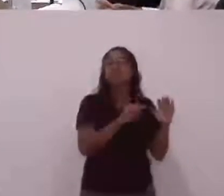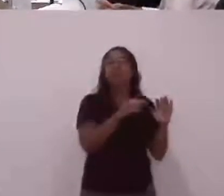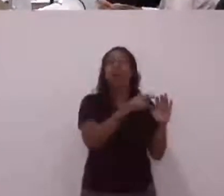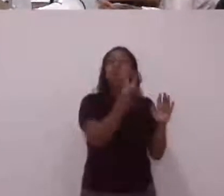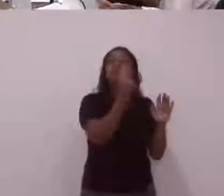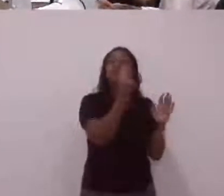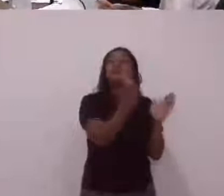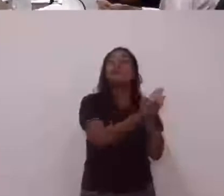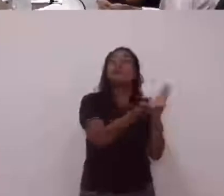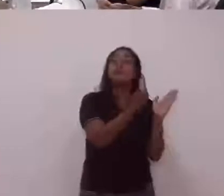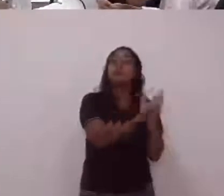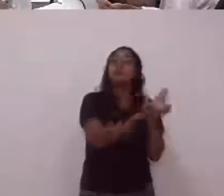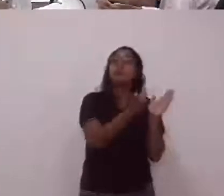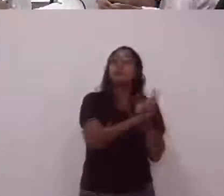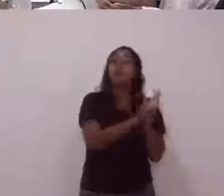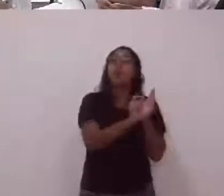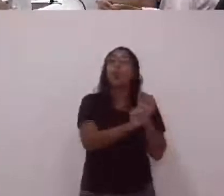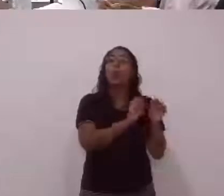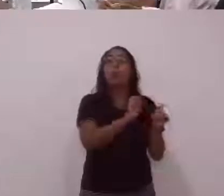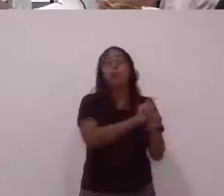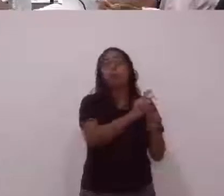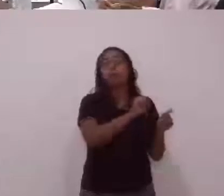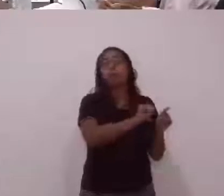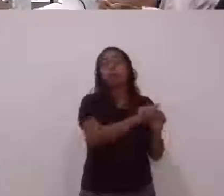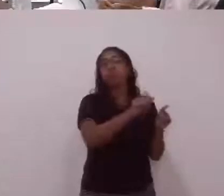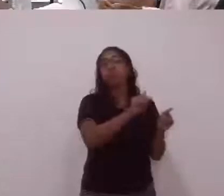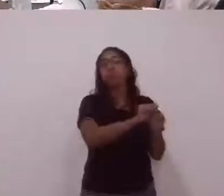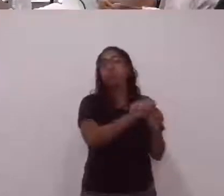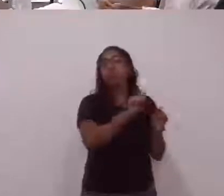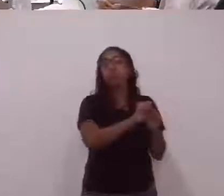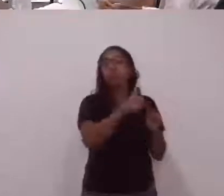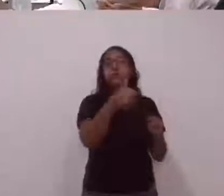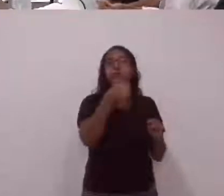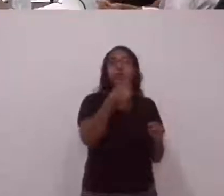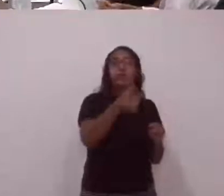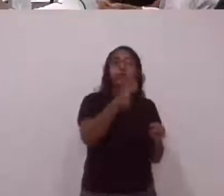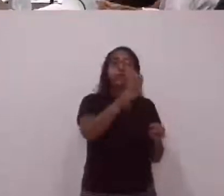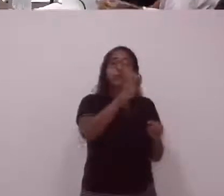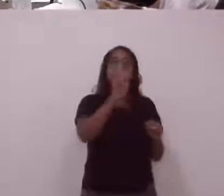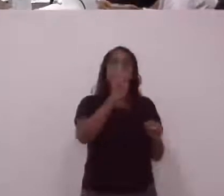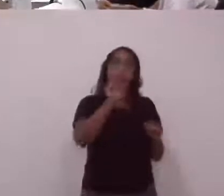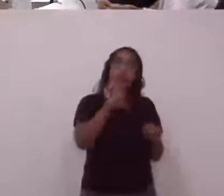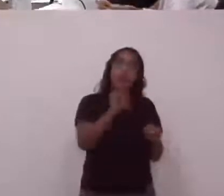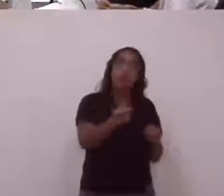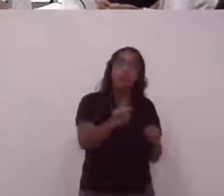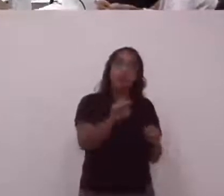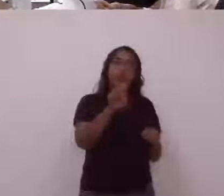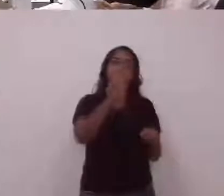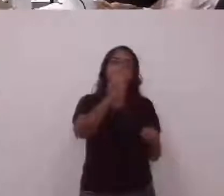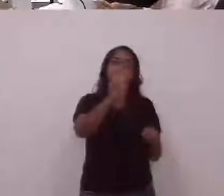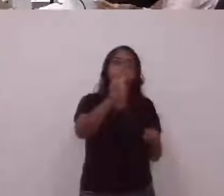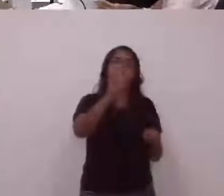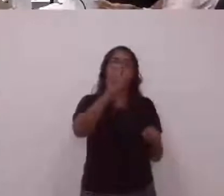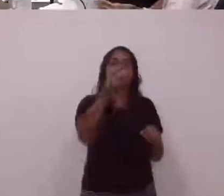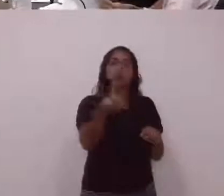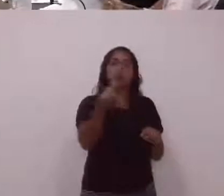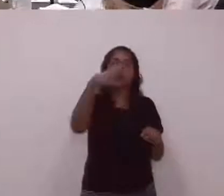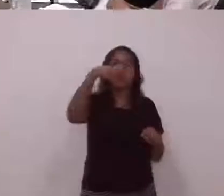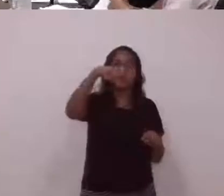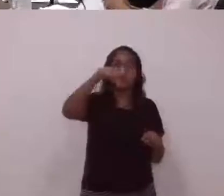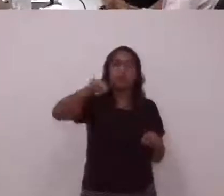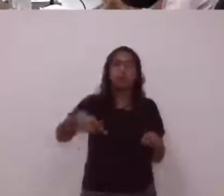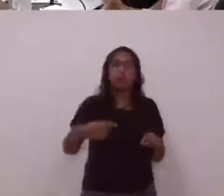pagamento de aluguéis no importe atualizado de R 155.567